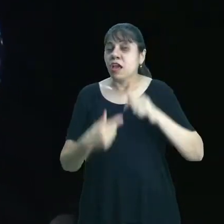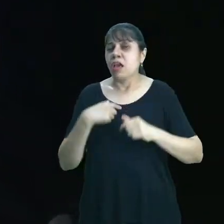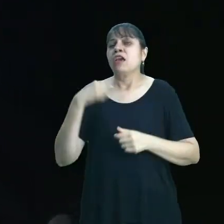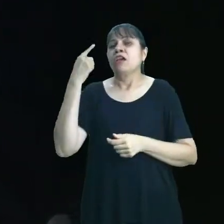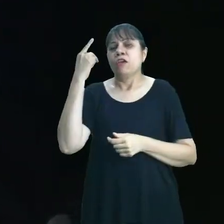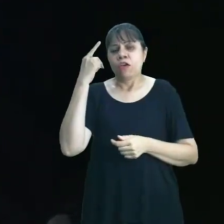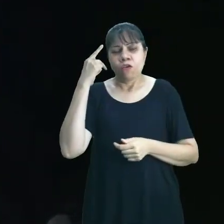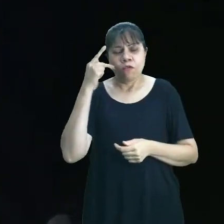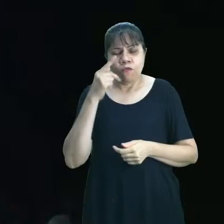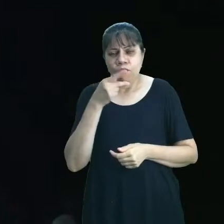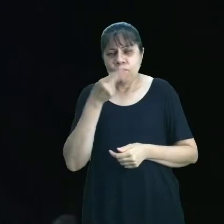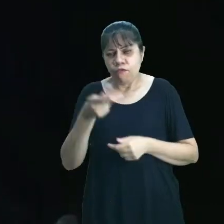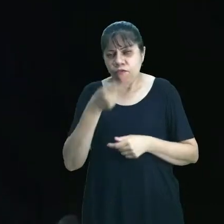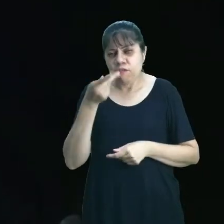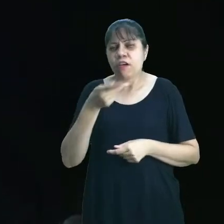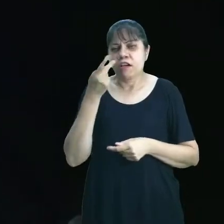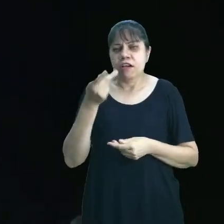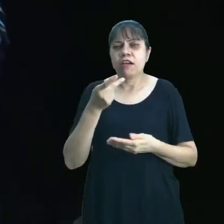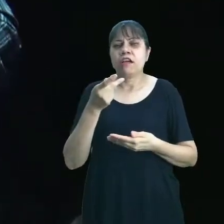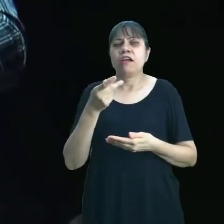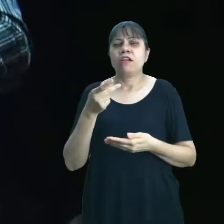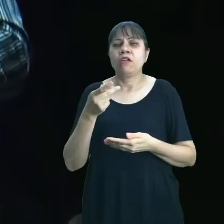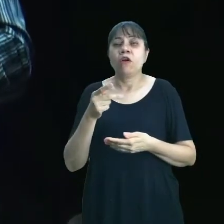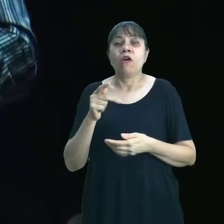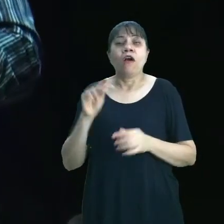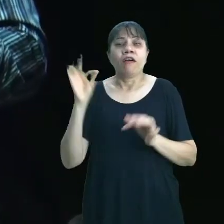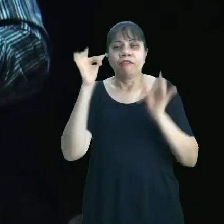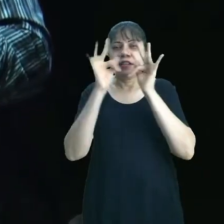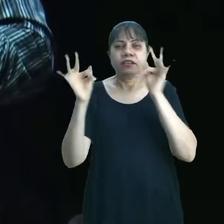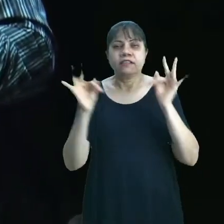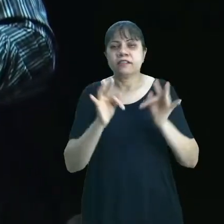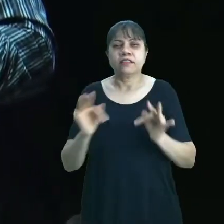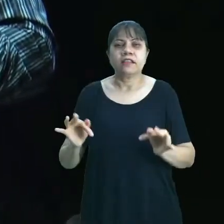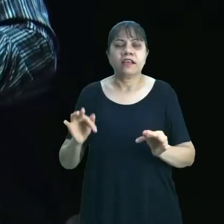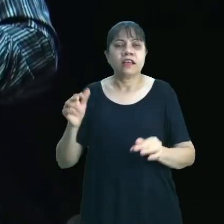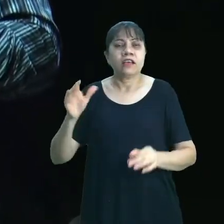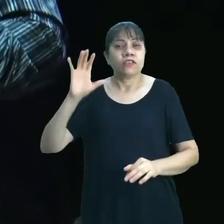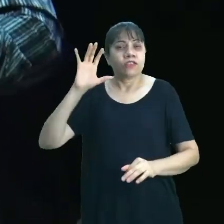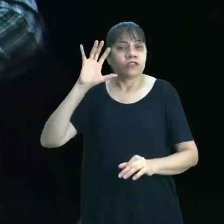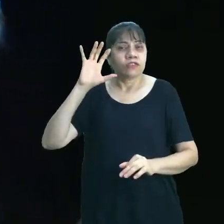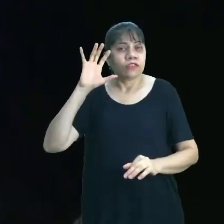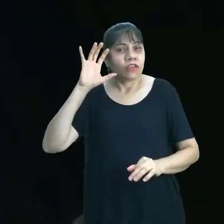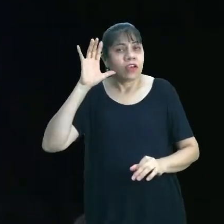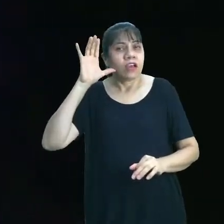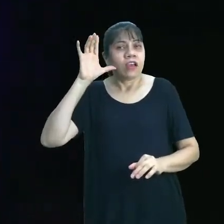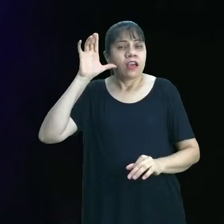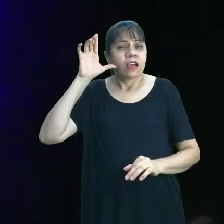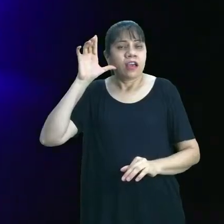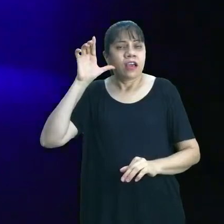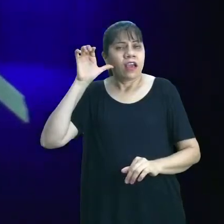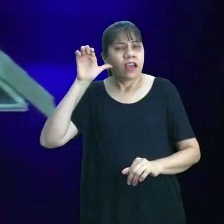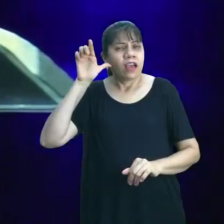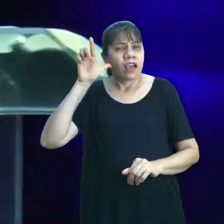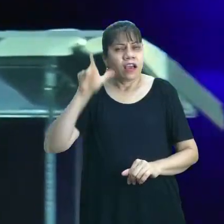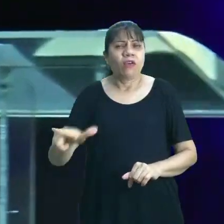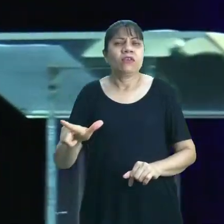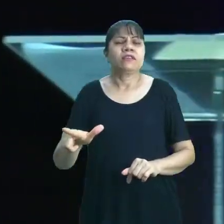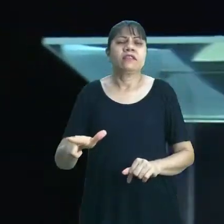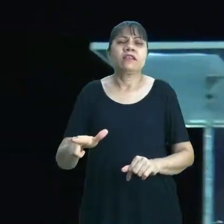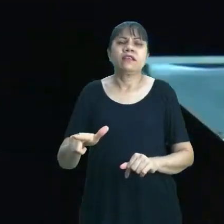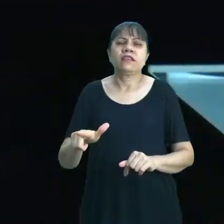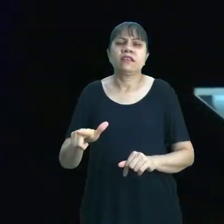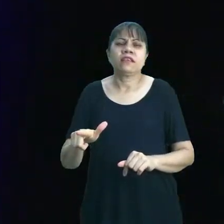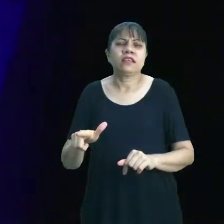é o resultado de uma vida temente a Deus. A felicidade, ela não pode ser buscada como